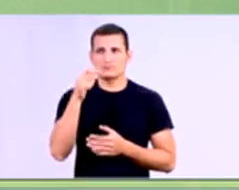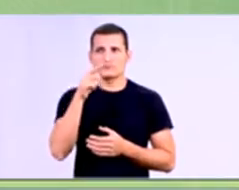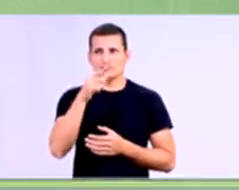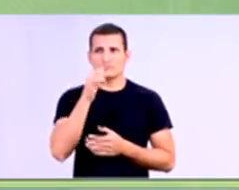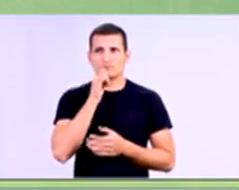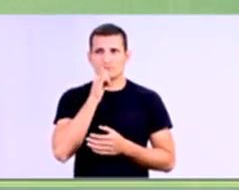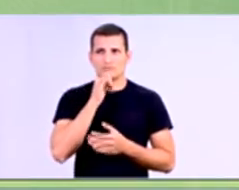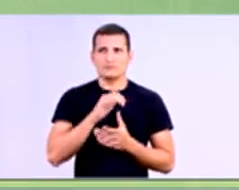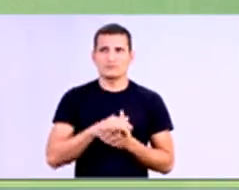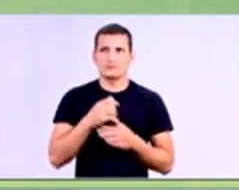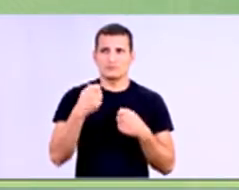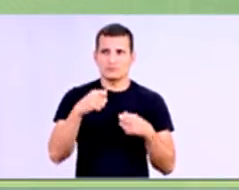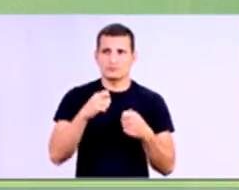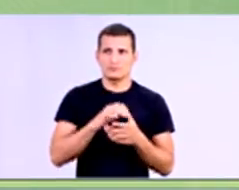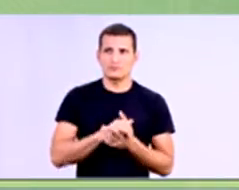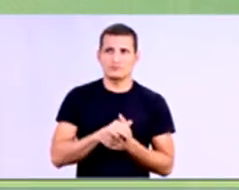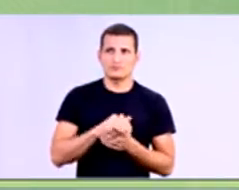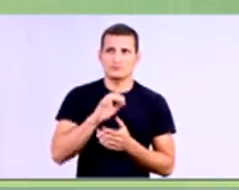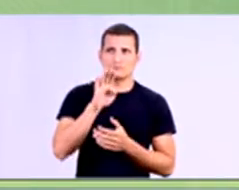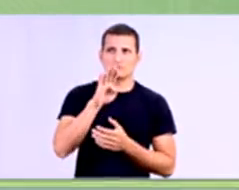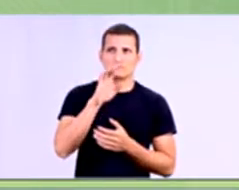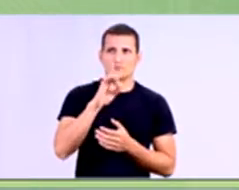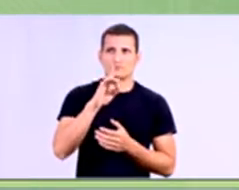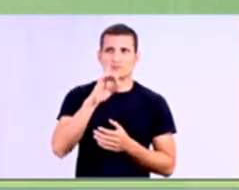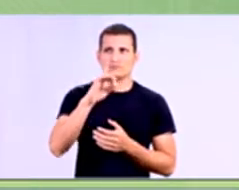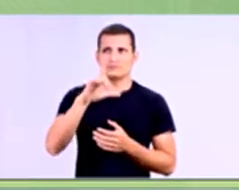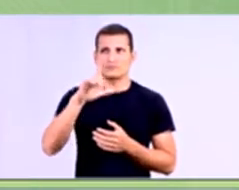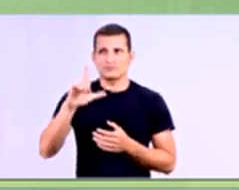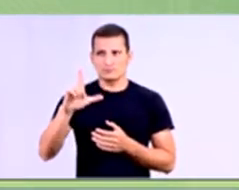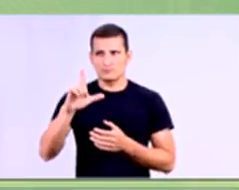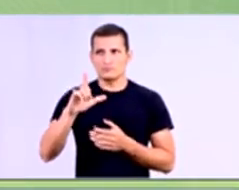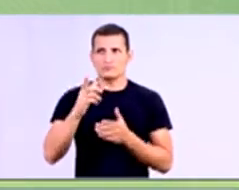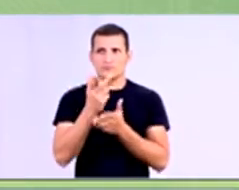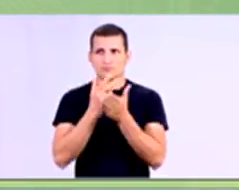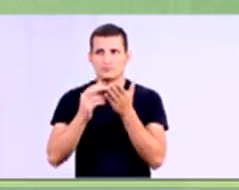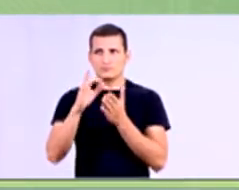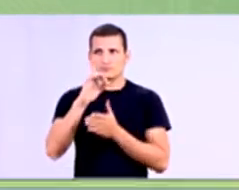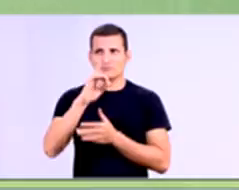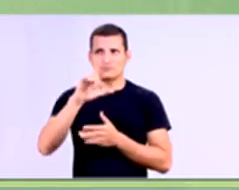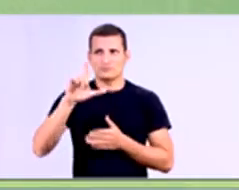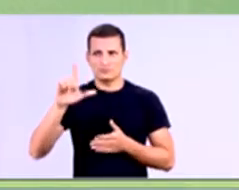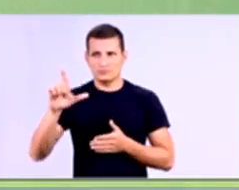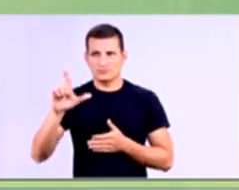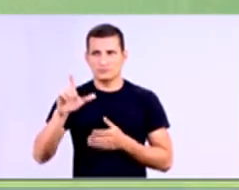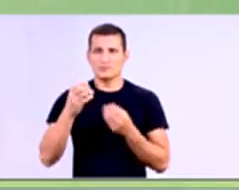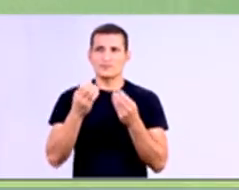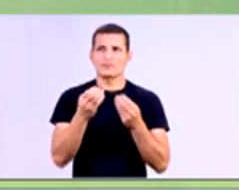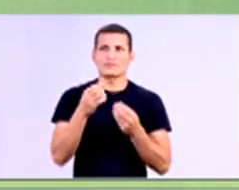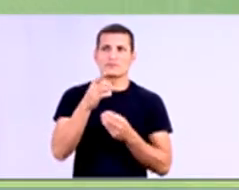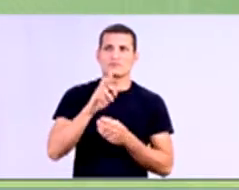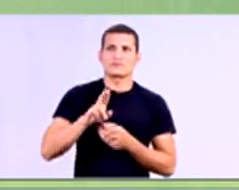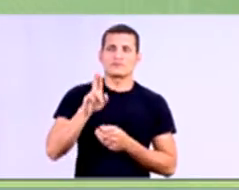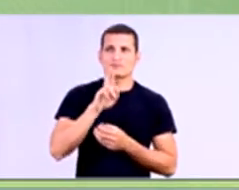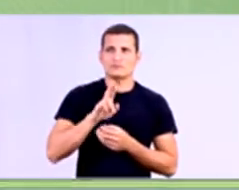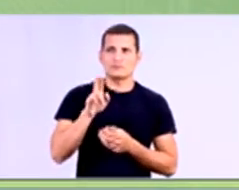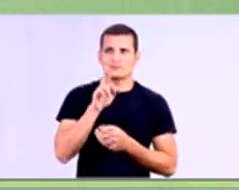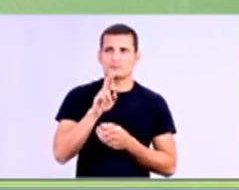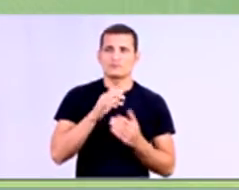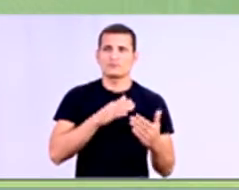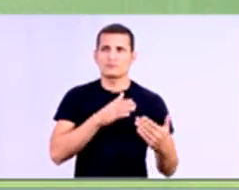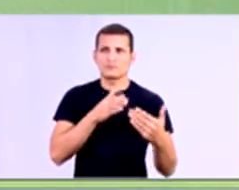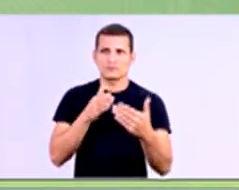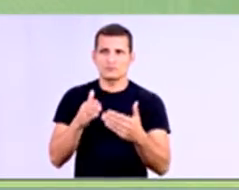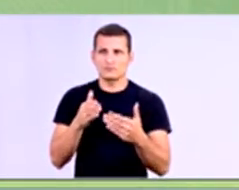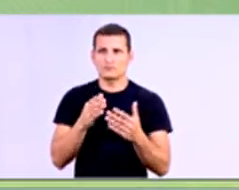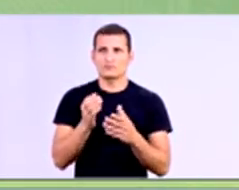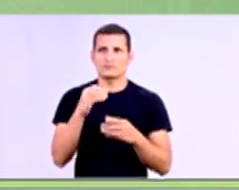exemplo eu preciso do BD-DLL e do gráfico DLL. Para que isso daqui vai ser útil durante a